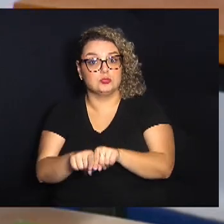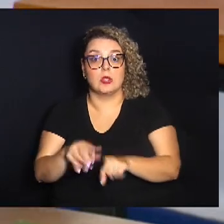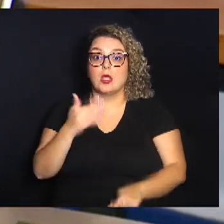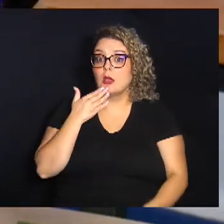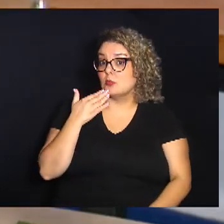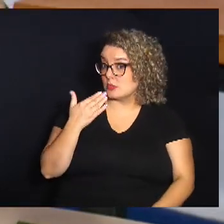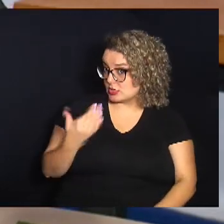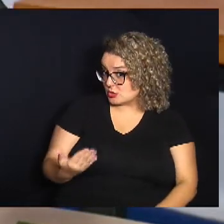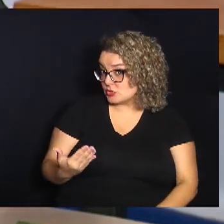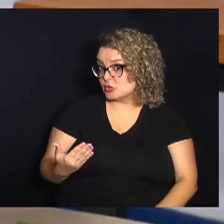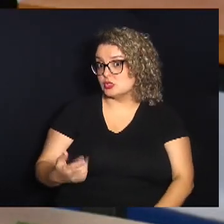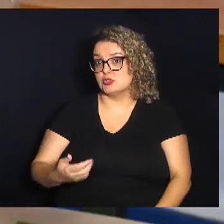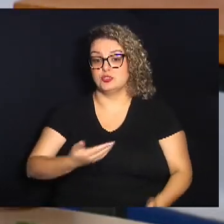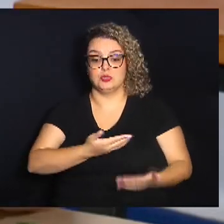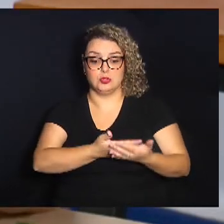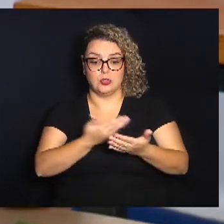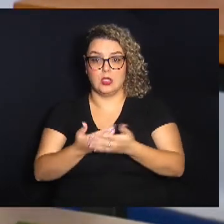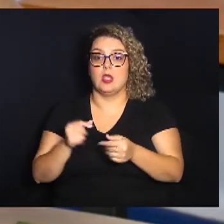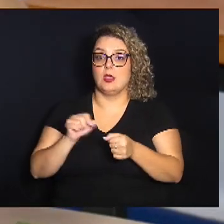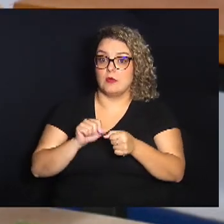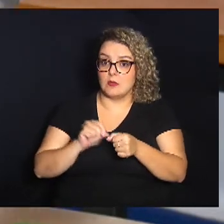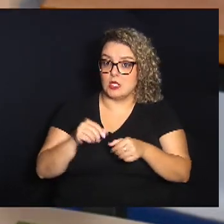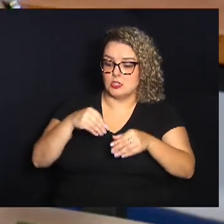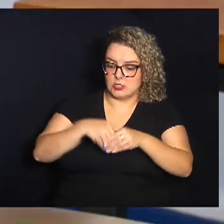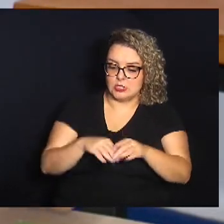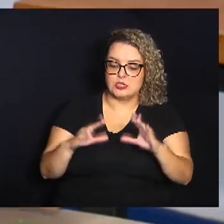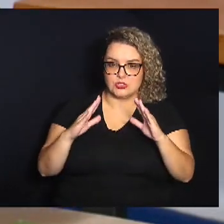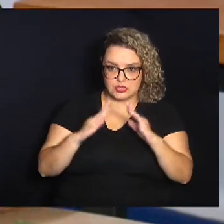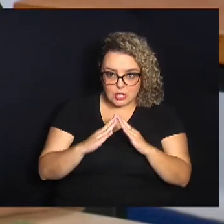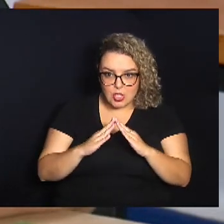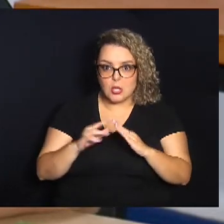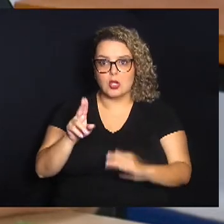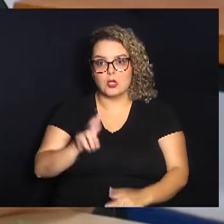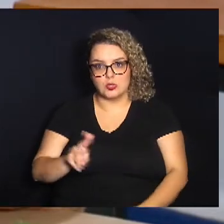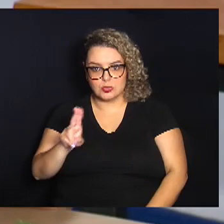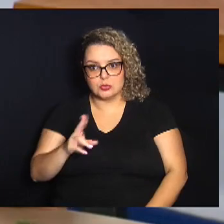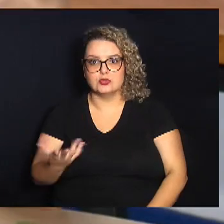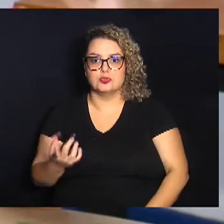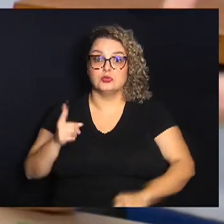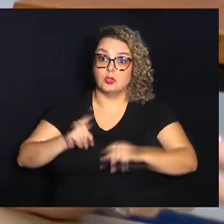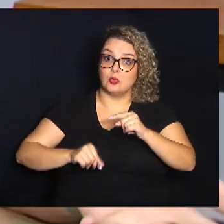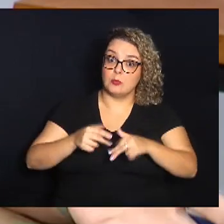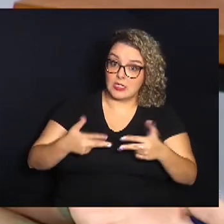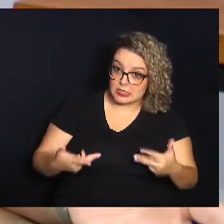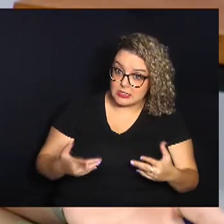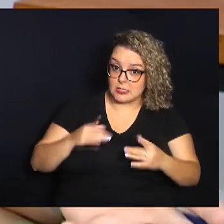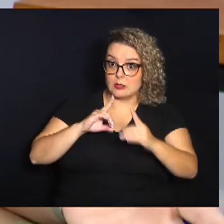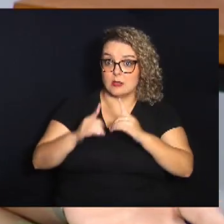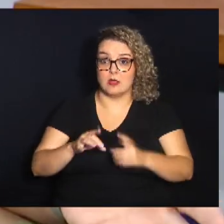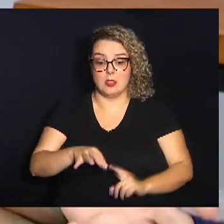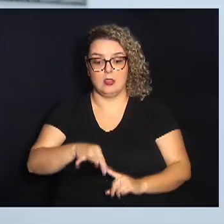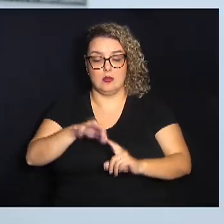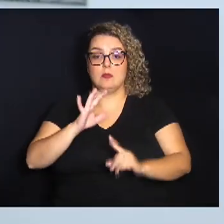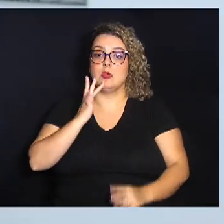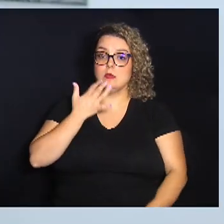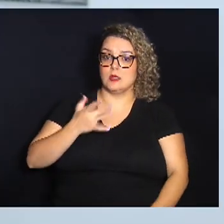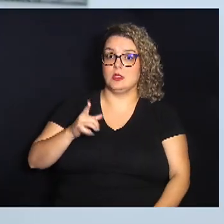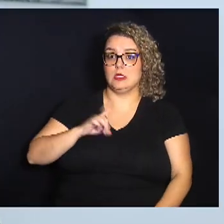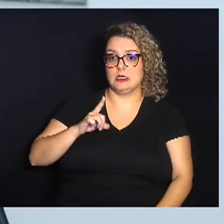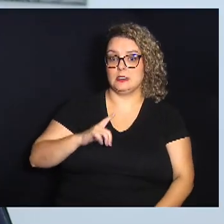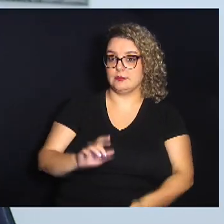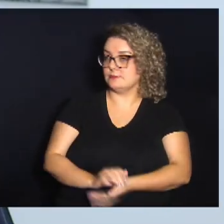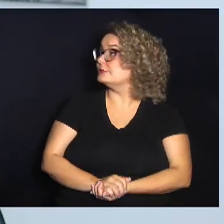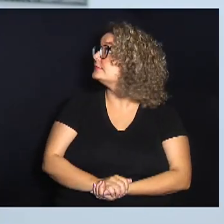solicitando que o estudo seja feito em casa, com o uso do material didático, sempre priorizando o material que eles têm. Bom, o